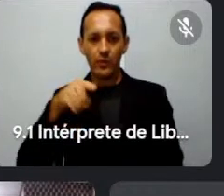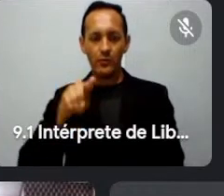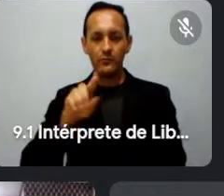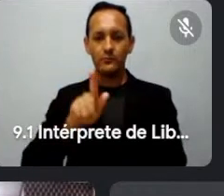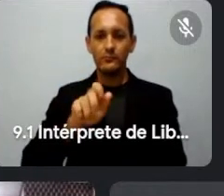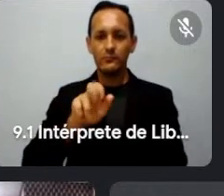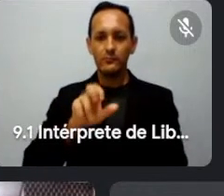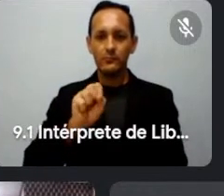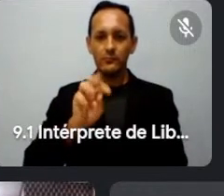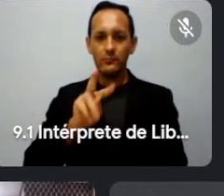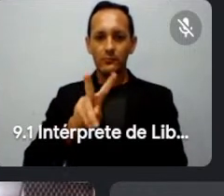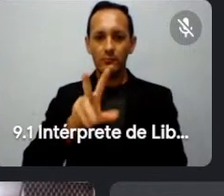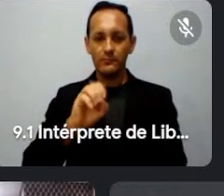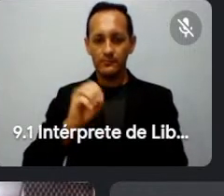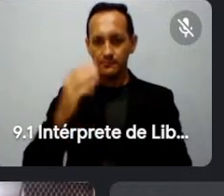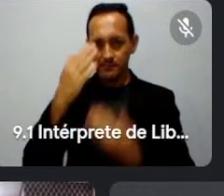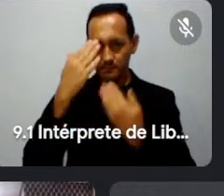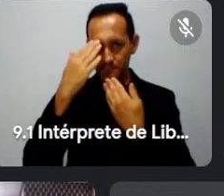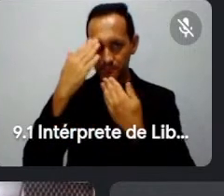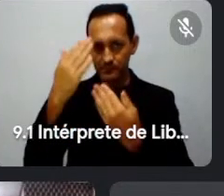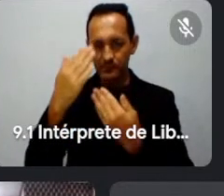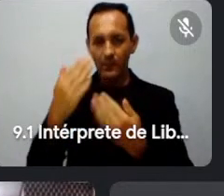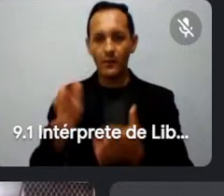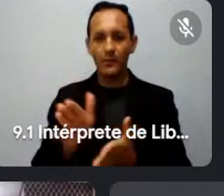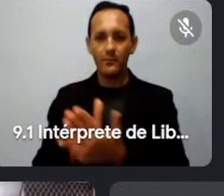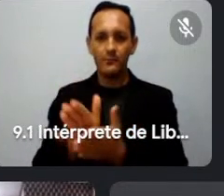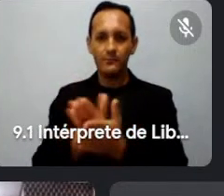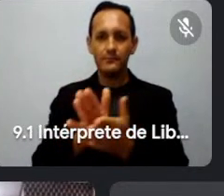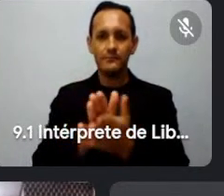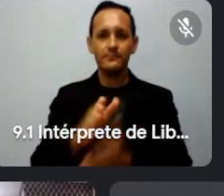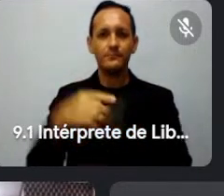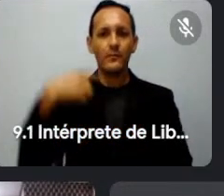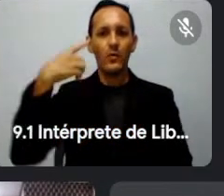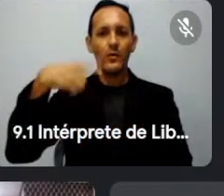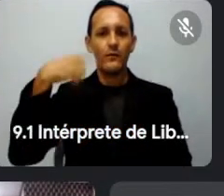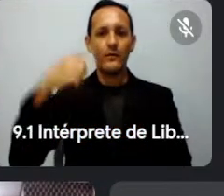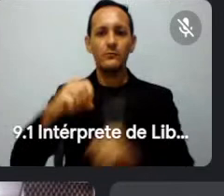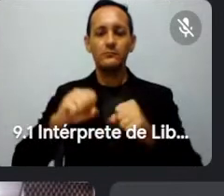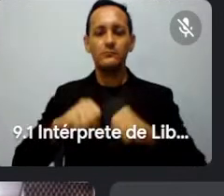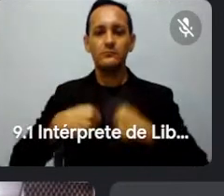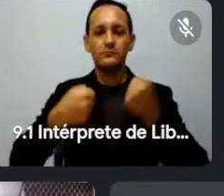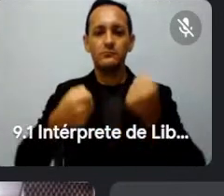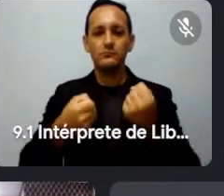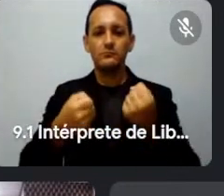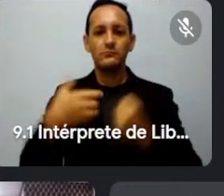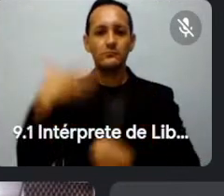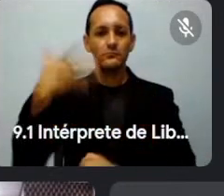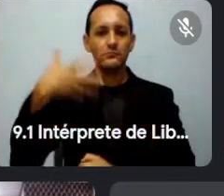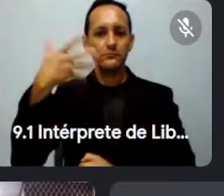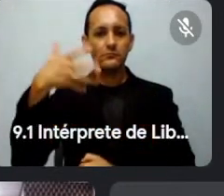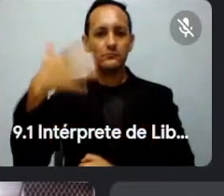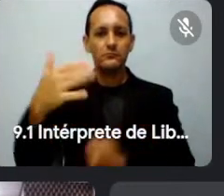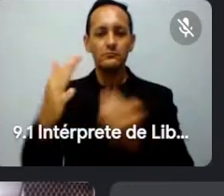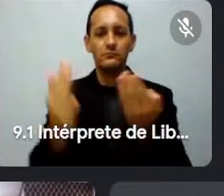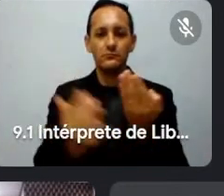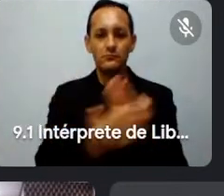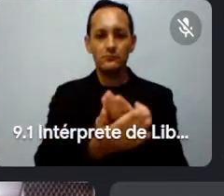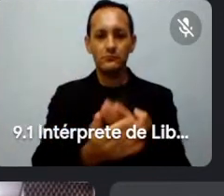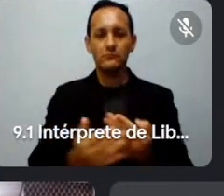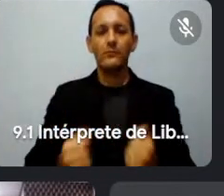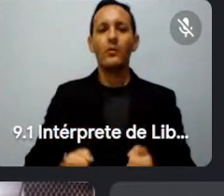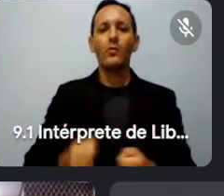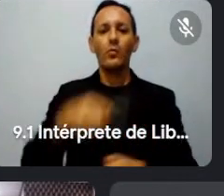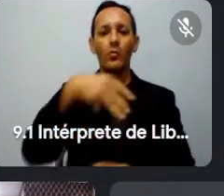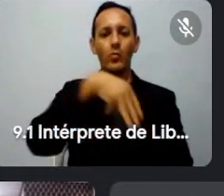dentes posições é mais uma vez o mistério porque eleitoral nesta 2ª Instância vai manter seu parecer no sentido de que